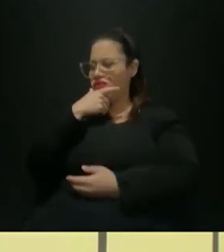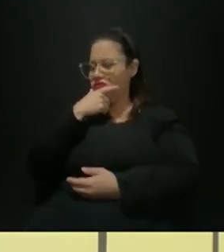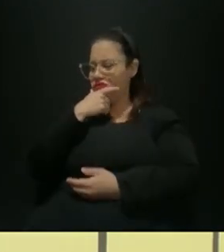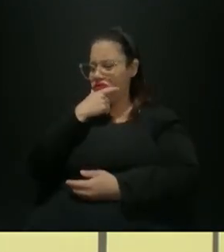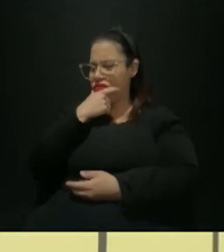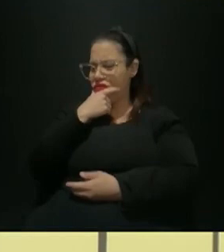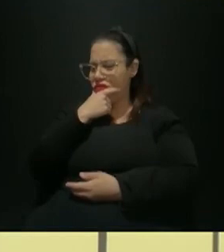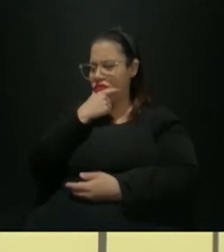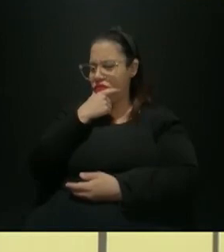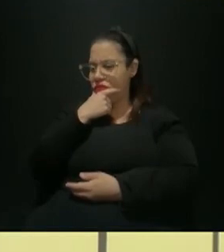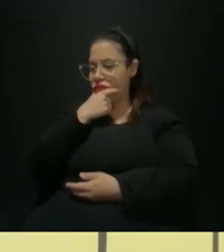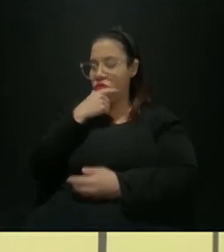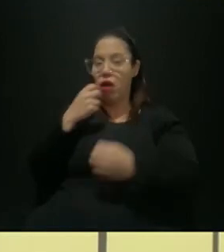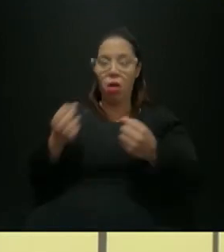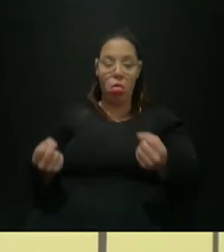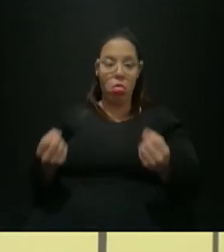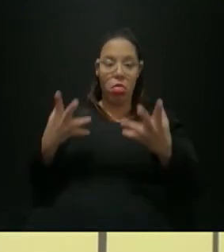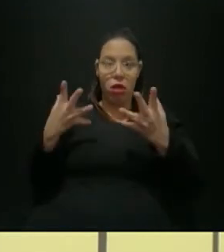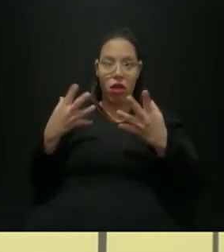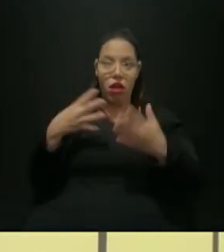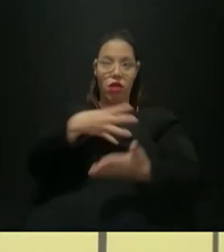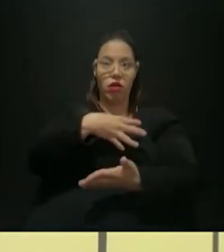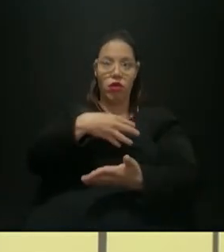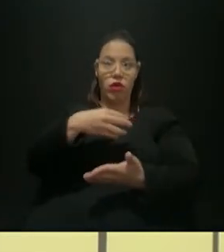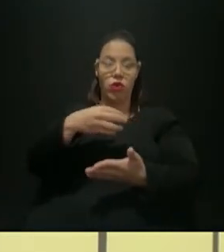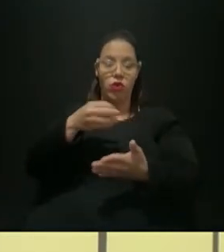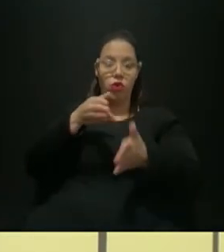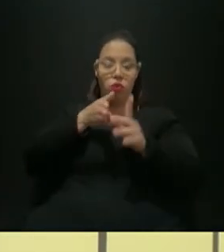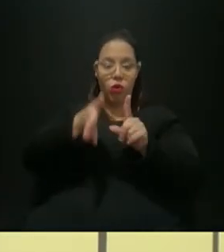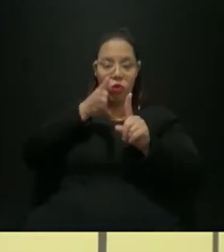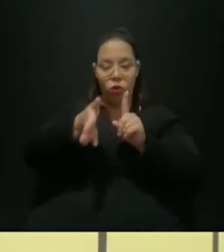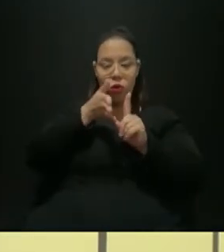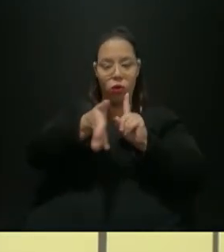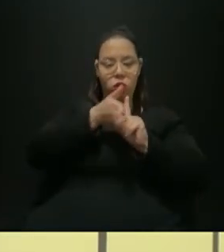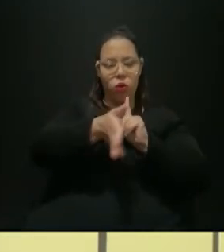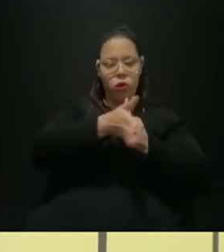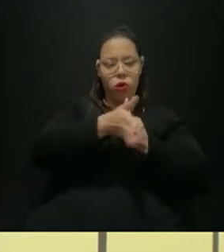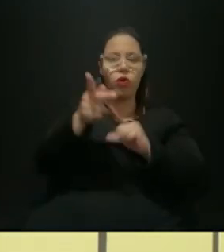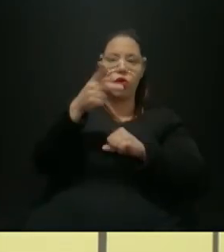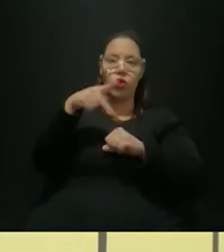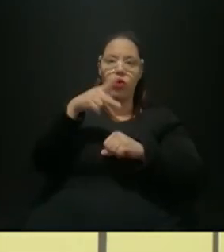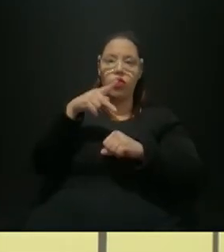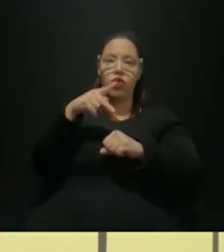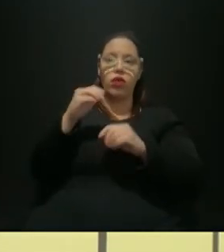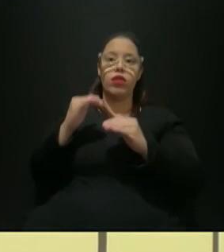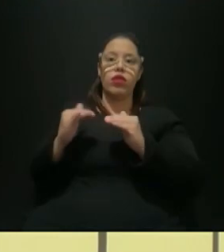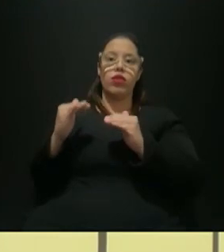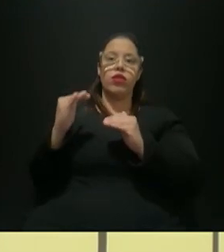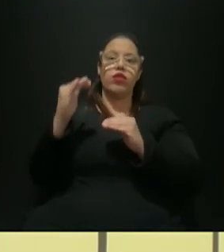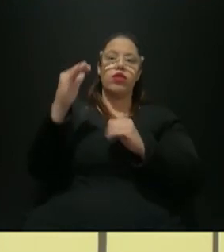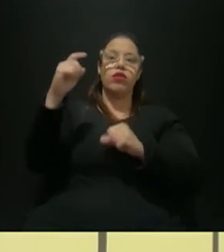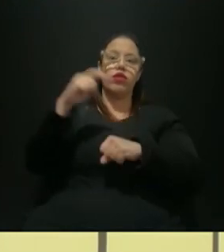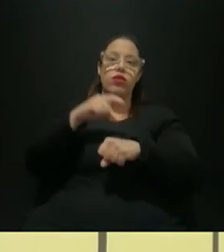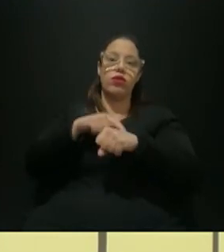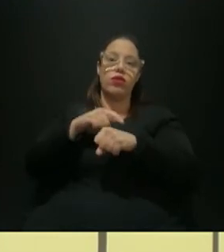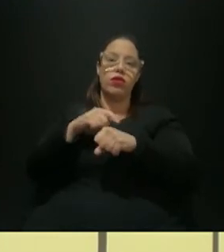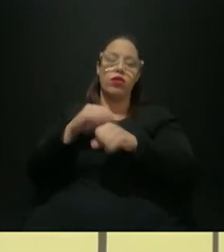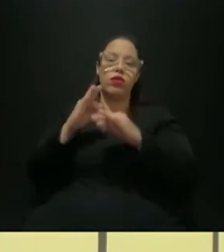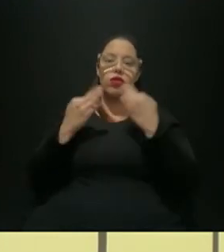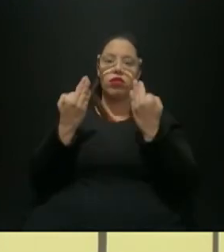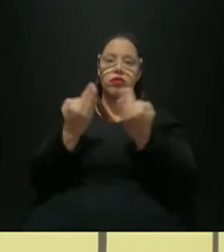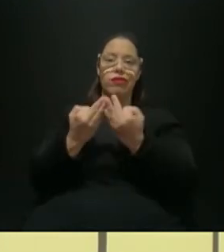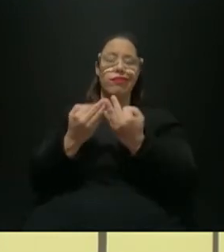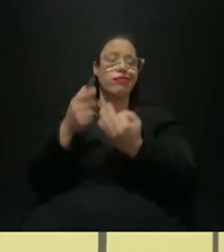boom, né, de natalidade naquele país, e claro, né, com o decorrer do tempo, essas famílias não conseguiam dar conta de